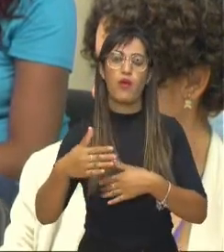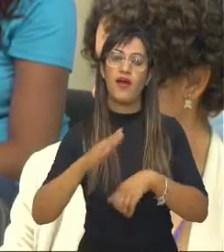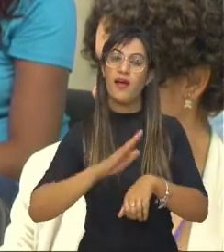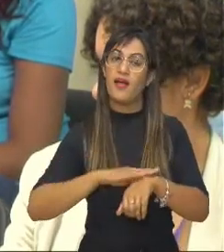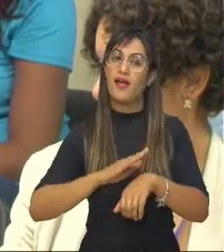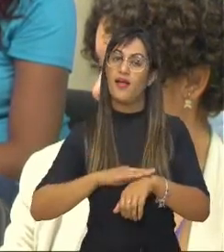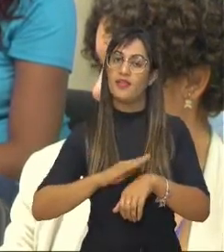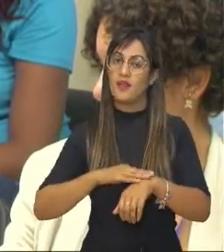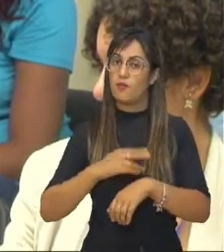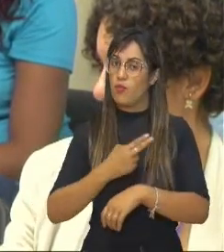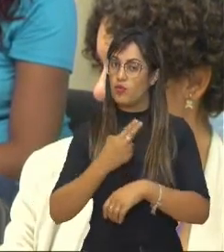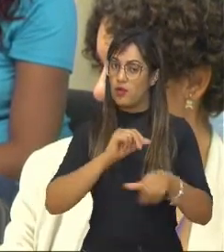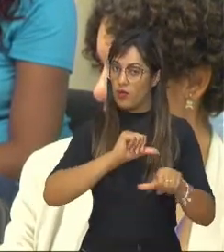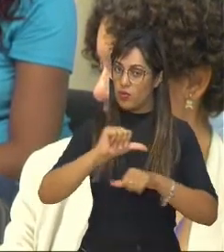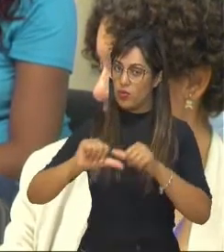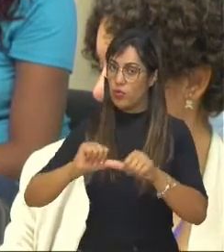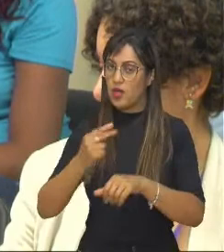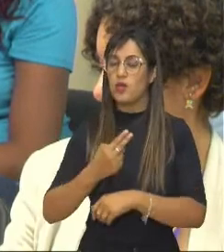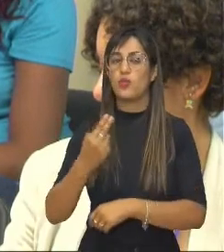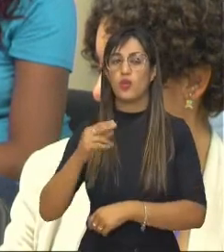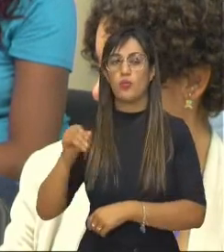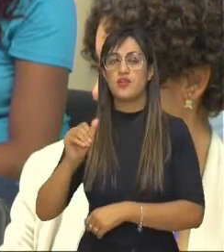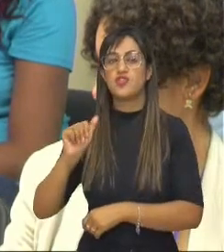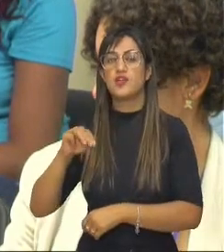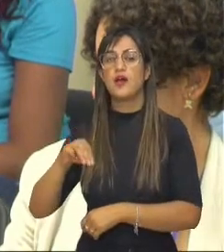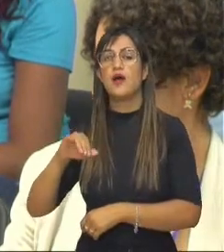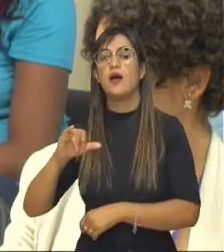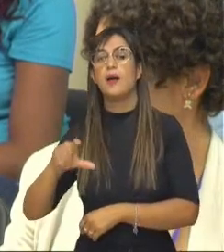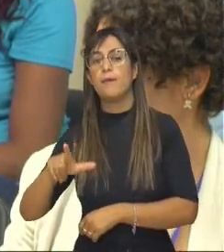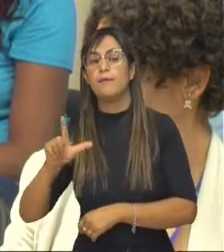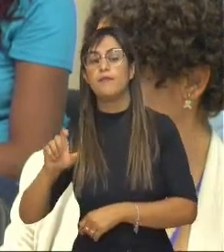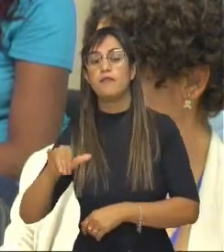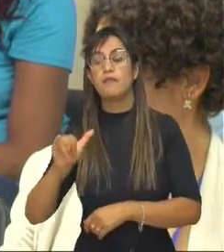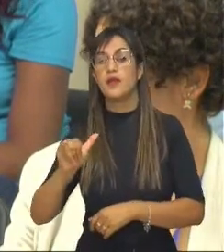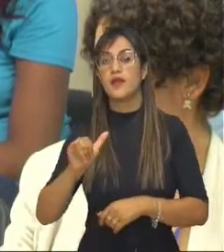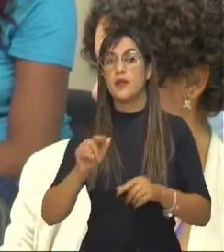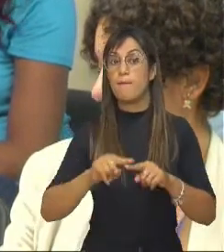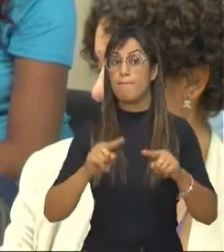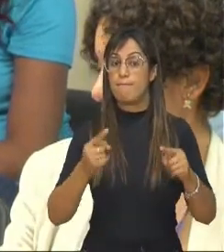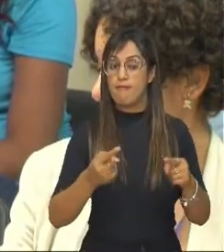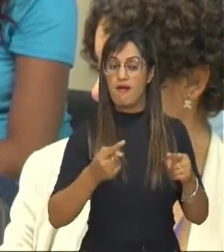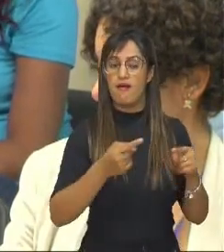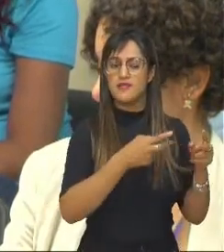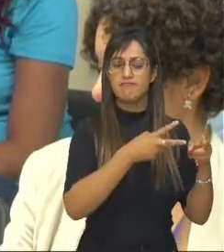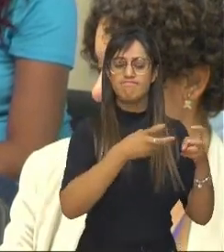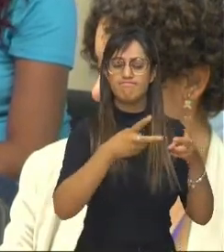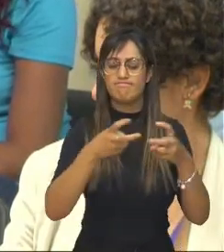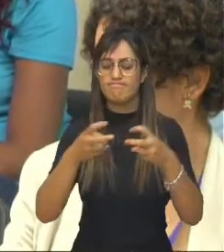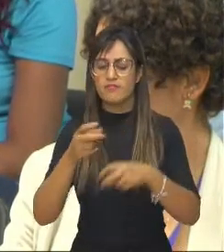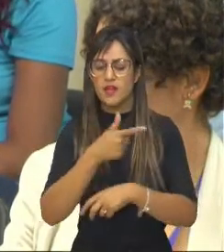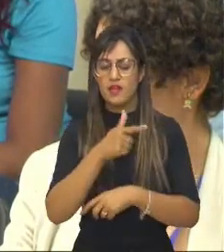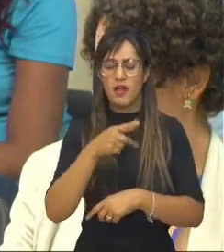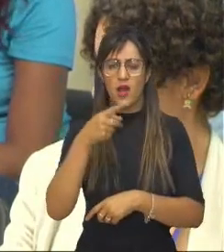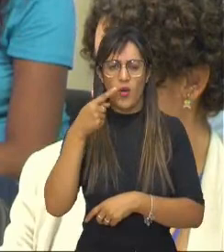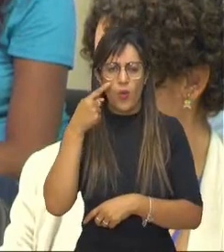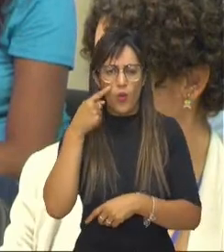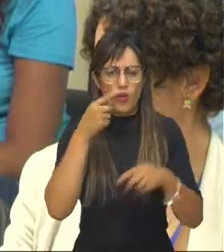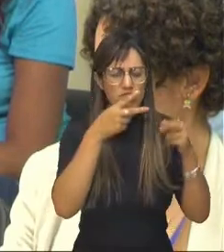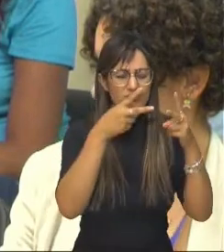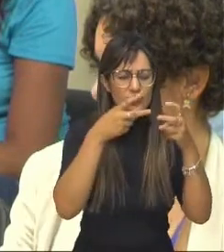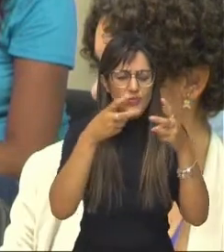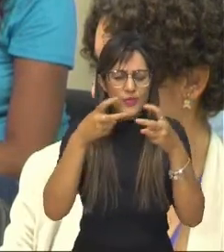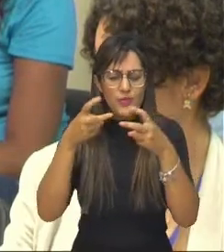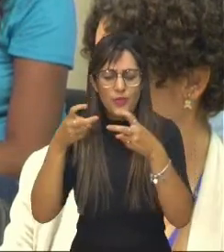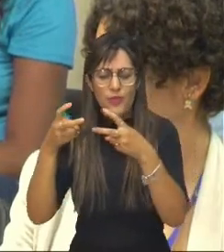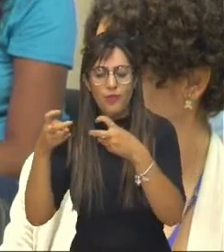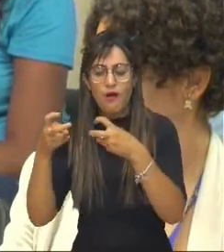pouca coisa que eu comecei a ver, mas que eu vejo, parece que não tem olho ou coração suficiente para absorver tudo isso aqui que eu estou